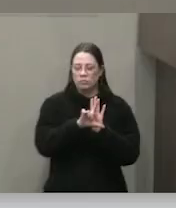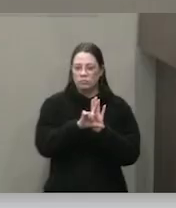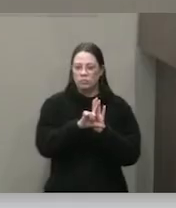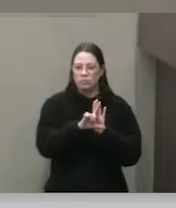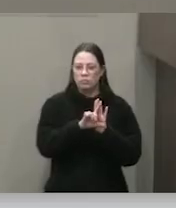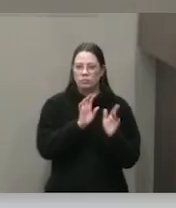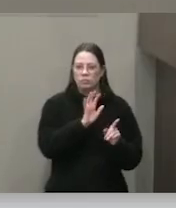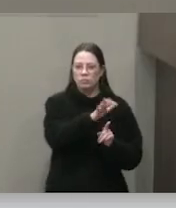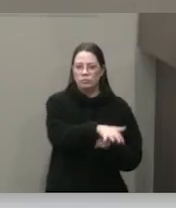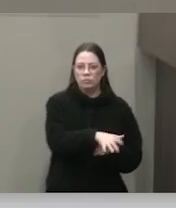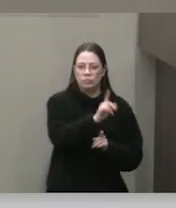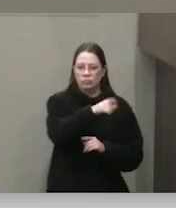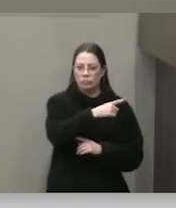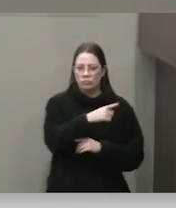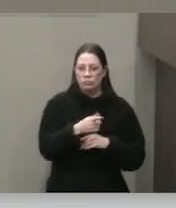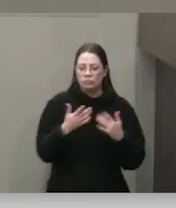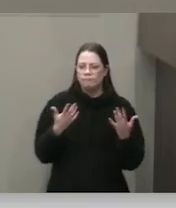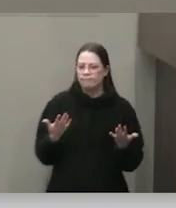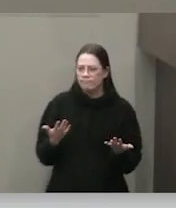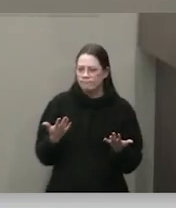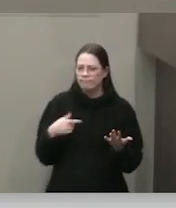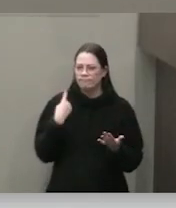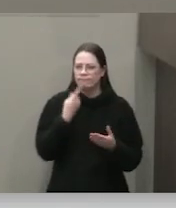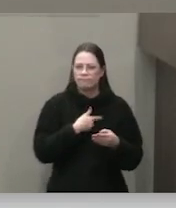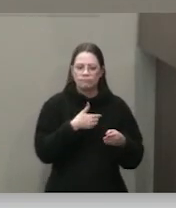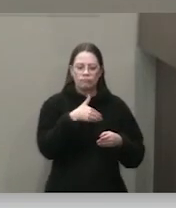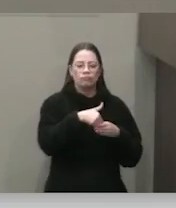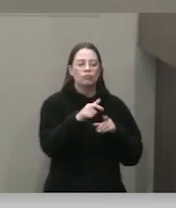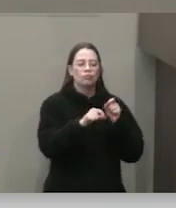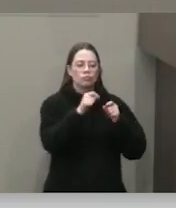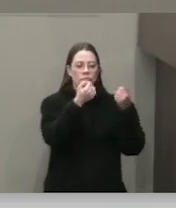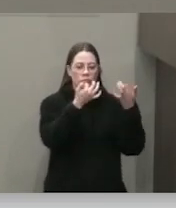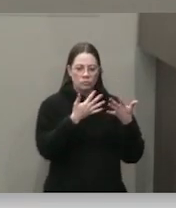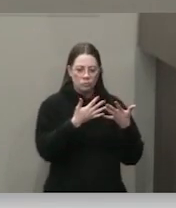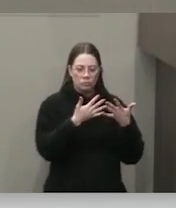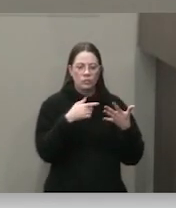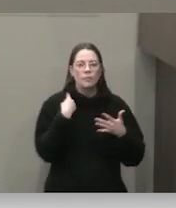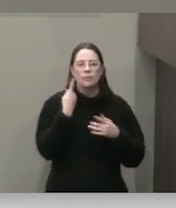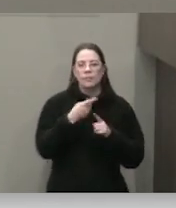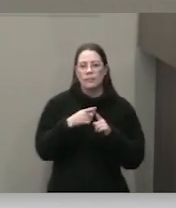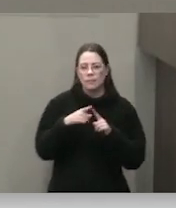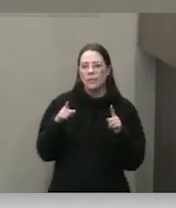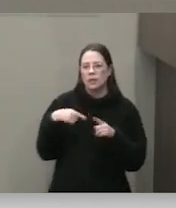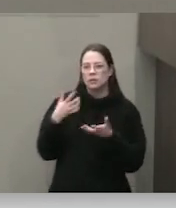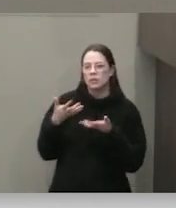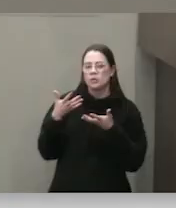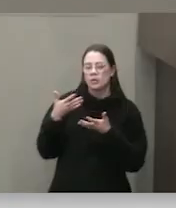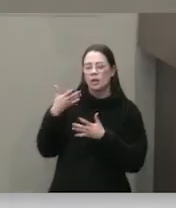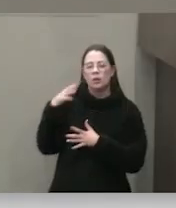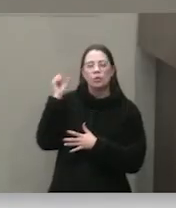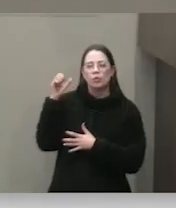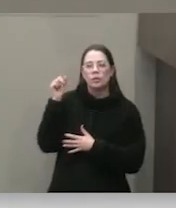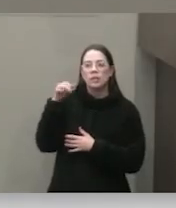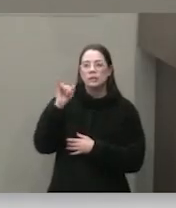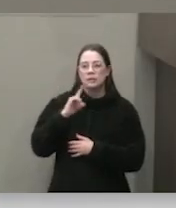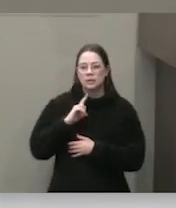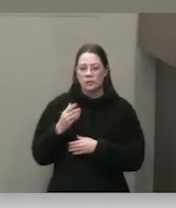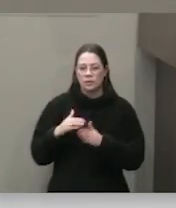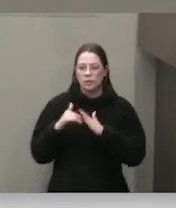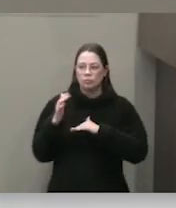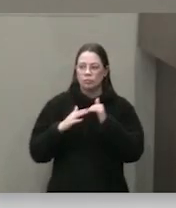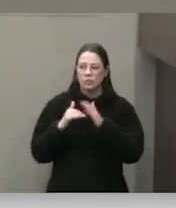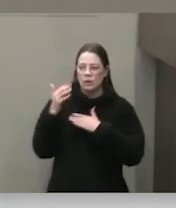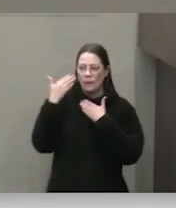o veto ou acatando ele. A gente vota aqui no que está escrito, né? Mas gostaria de ouvir do proponente se teve essa